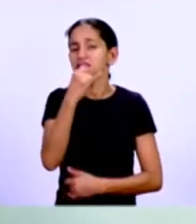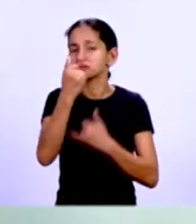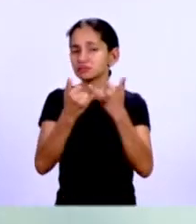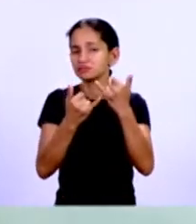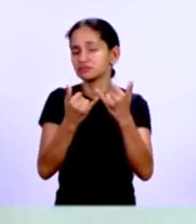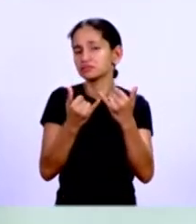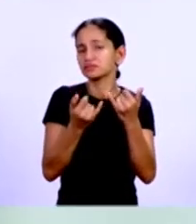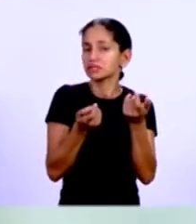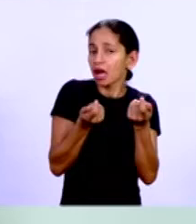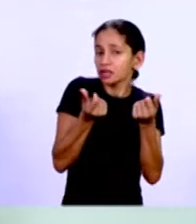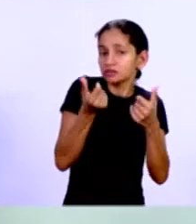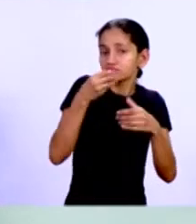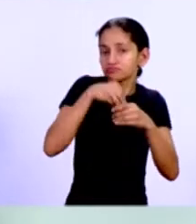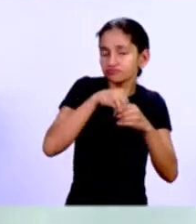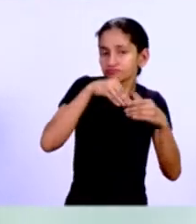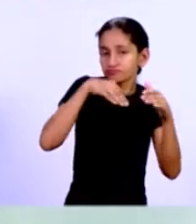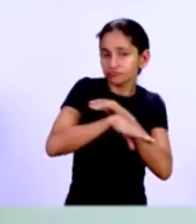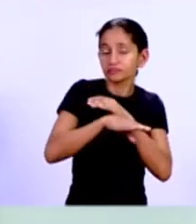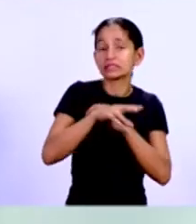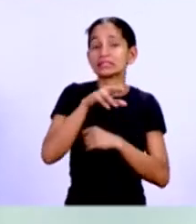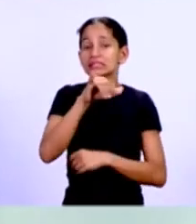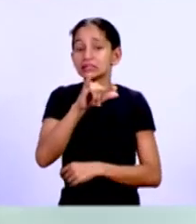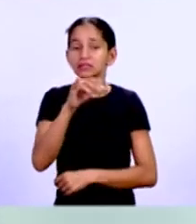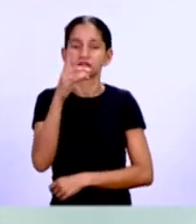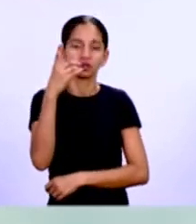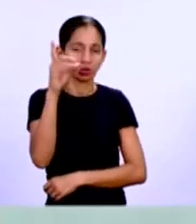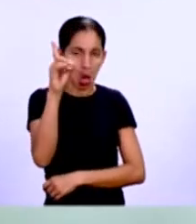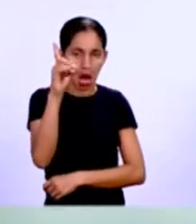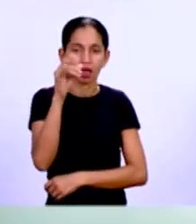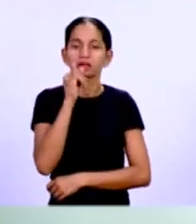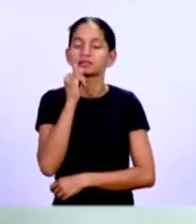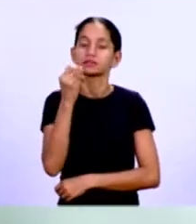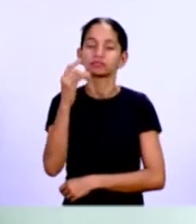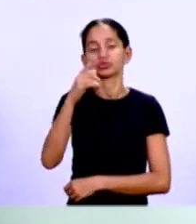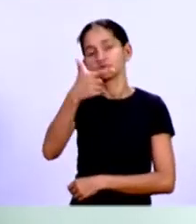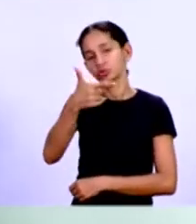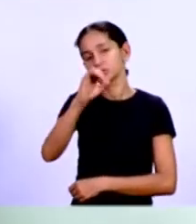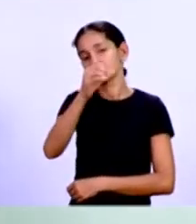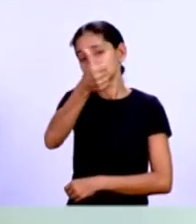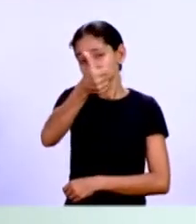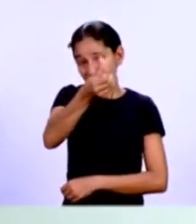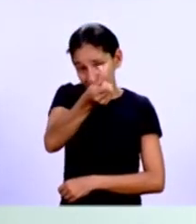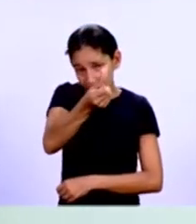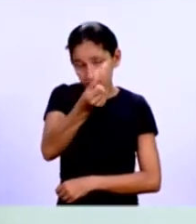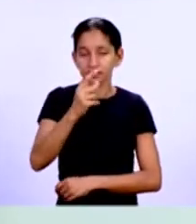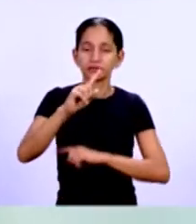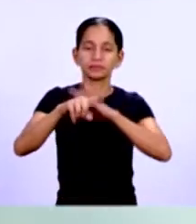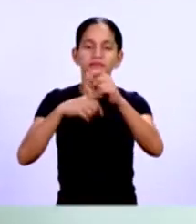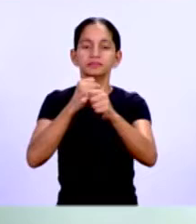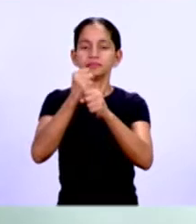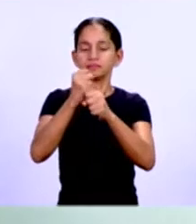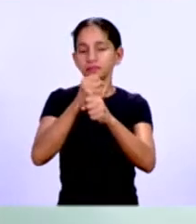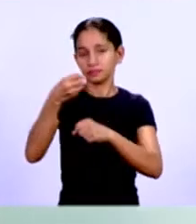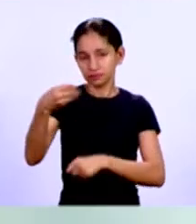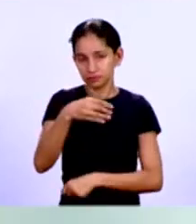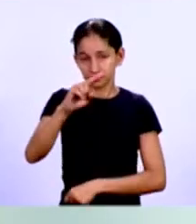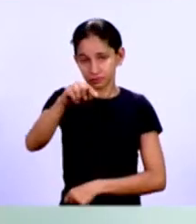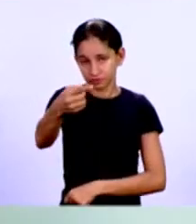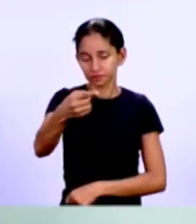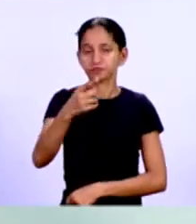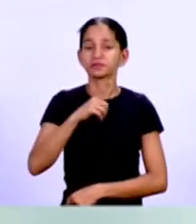se o dólar no final do ano tiver, ano que vem, vamos supor, 2016, se no final de 2016 ele tiver